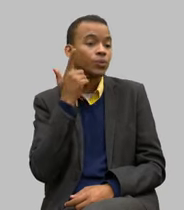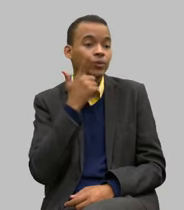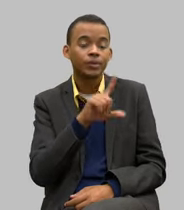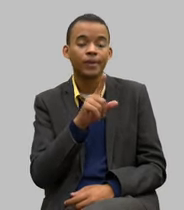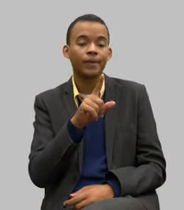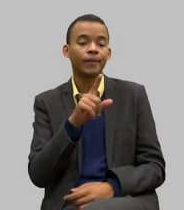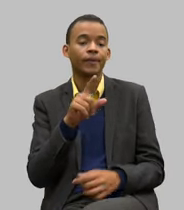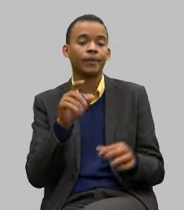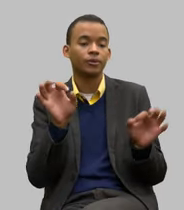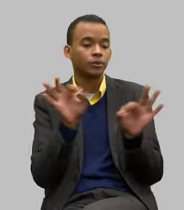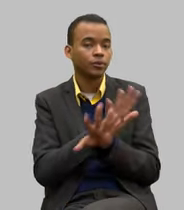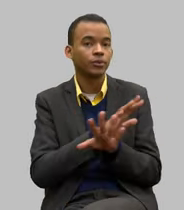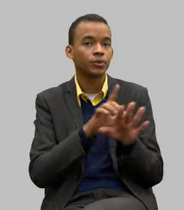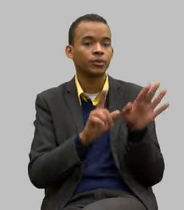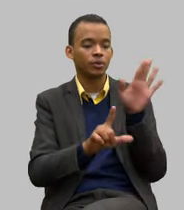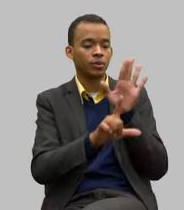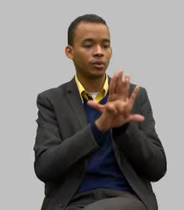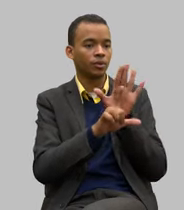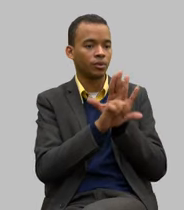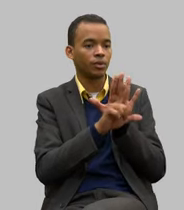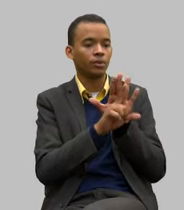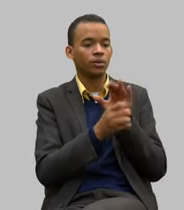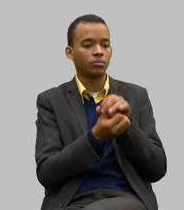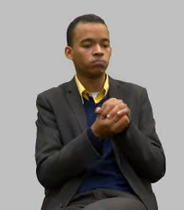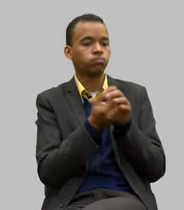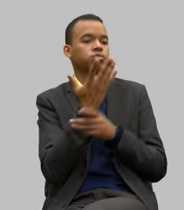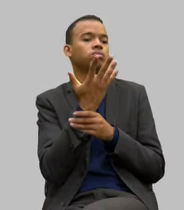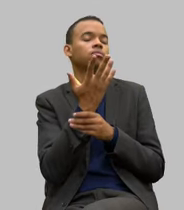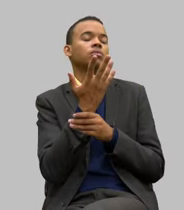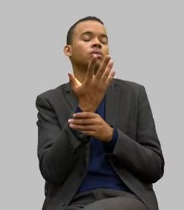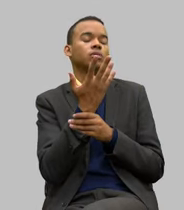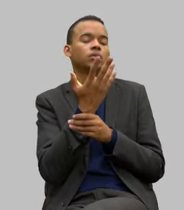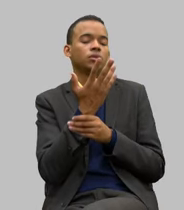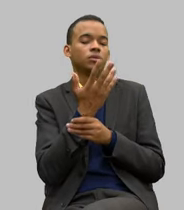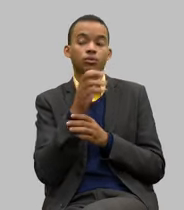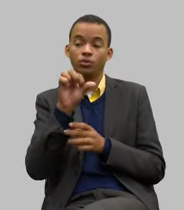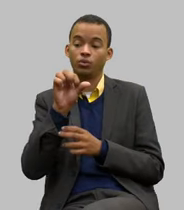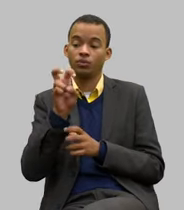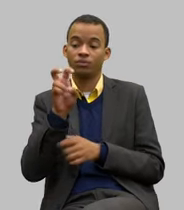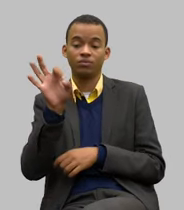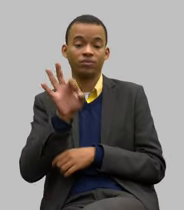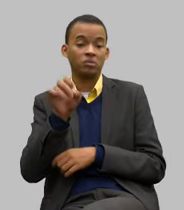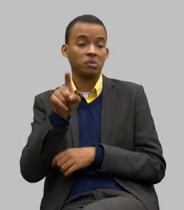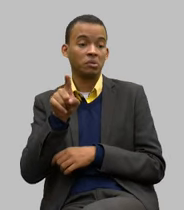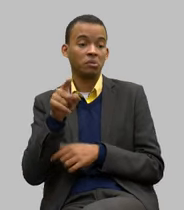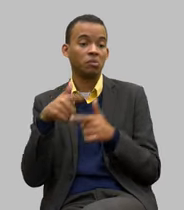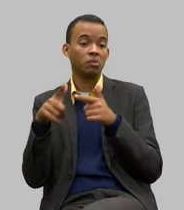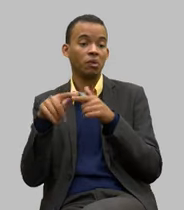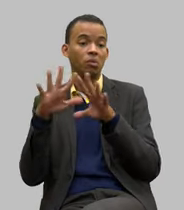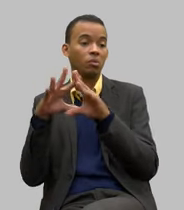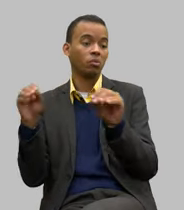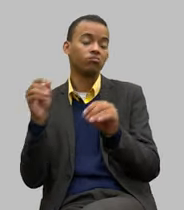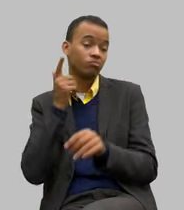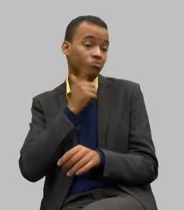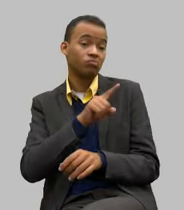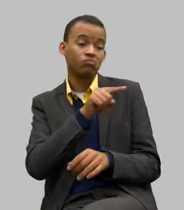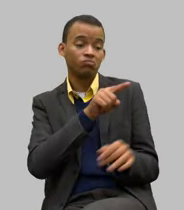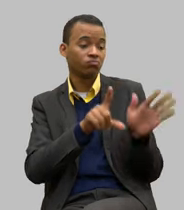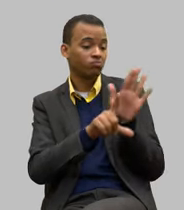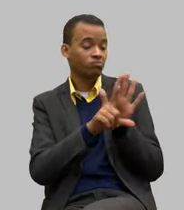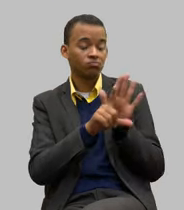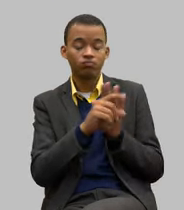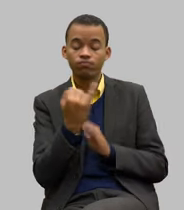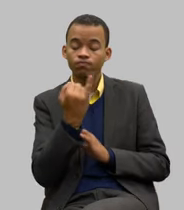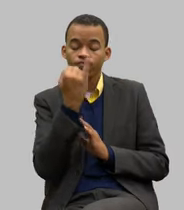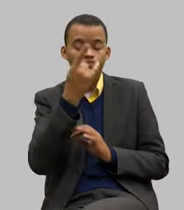secretário sabe disso Concorde 100% ele tem consciência ele tem a a a exata dimensão do que que eu eh do apelo que a